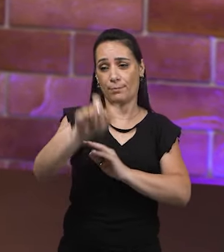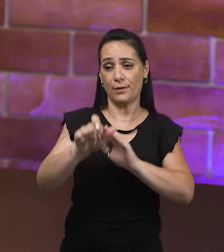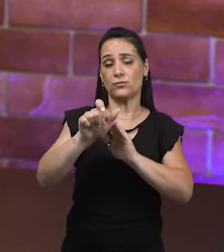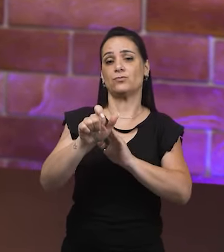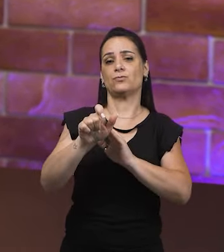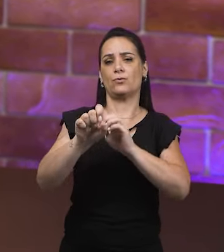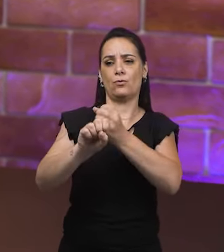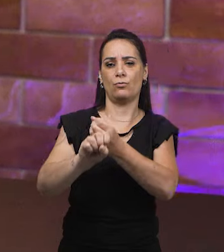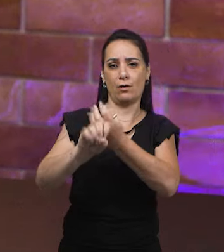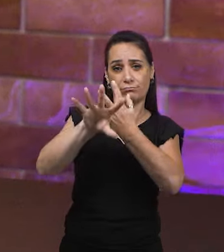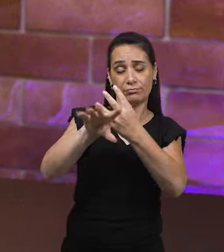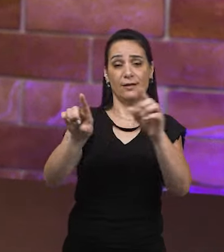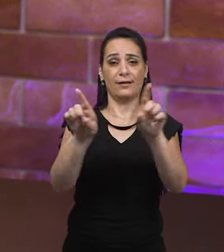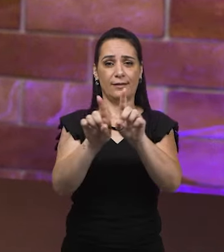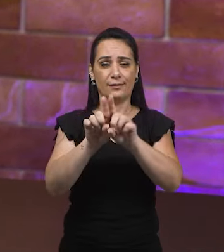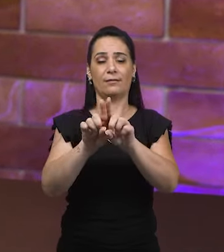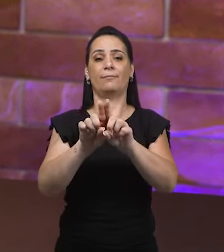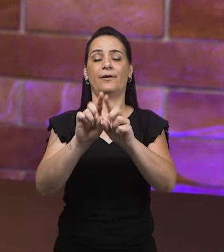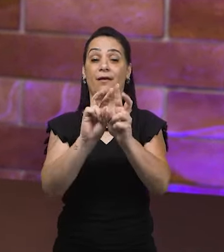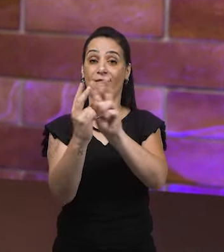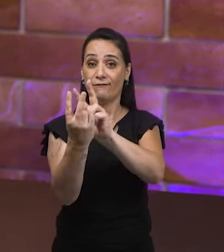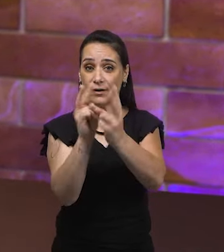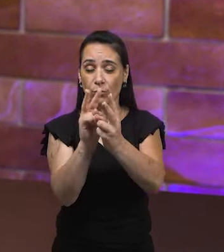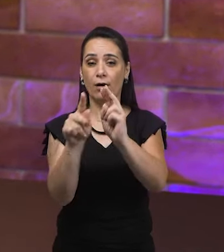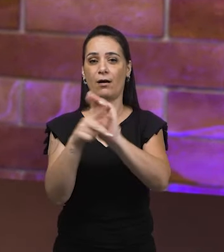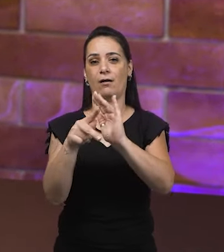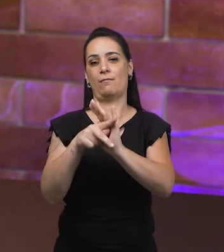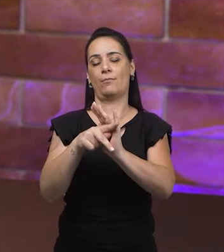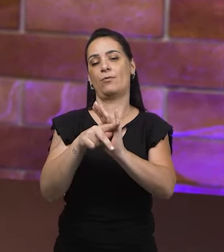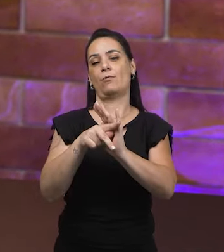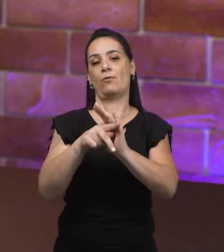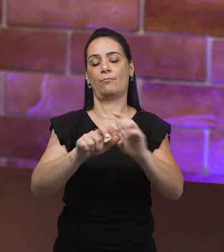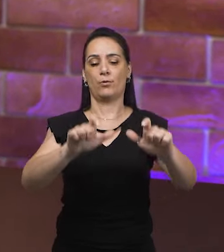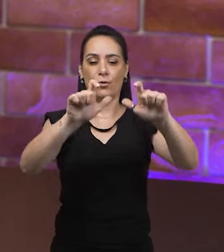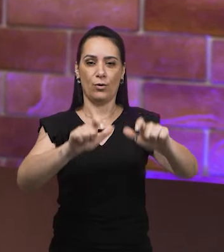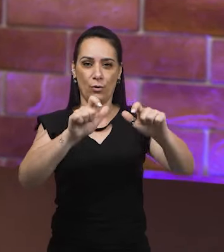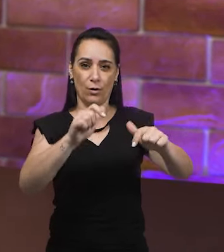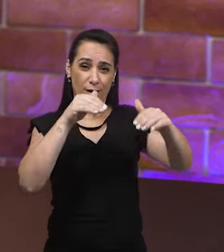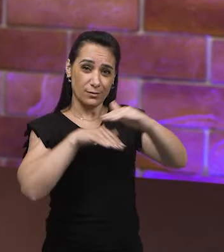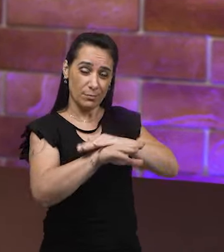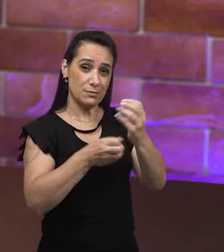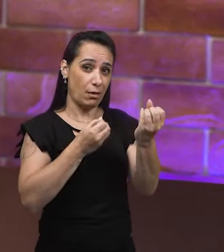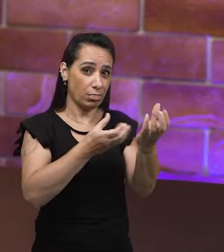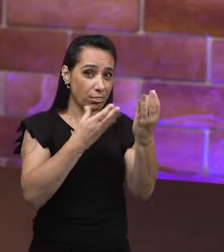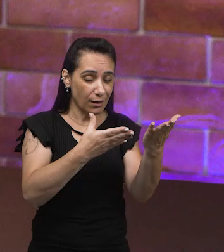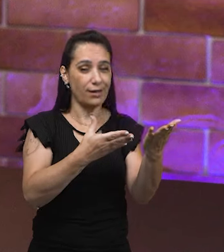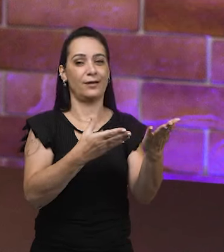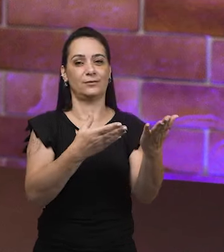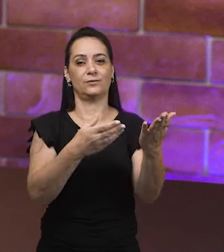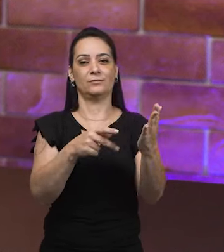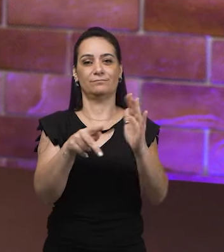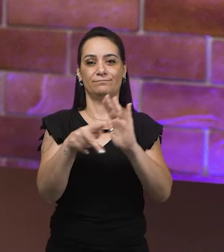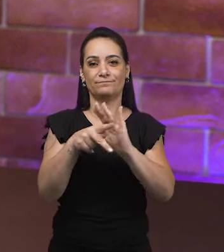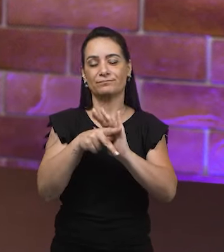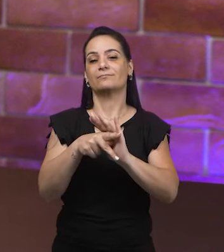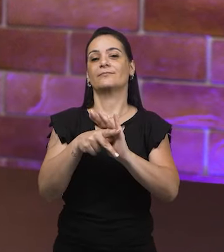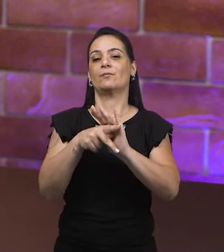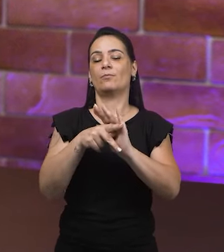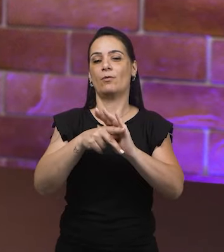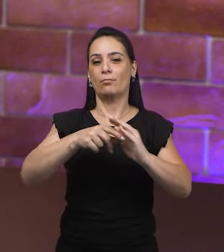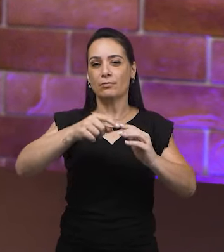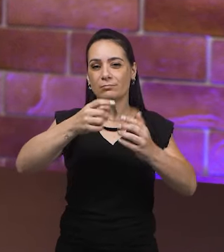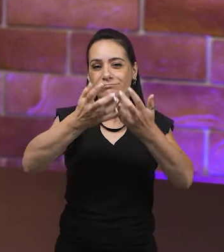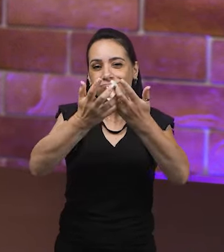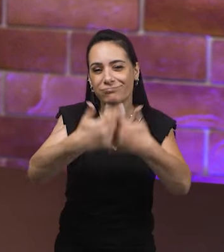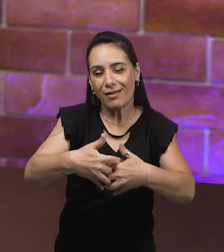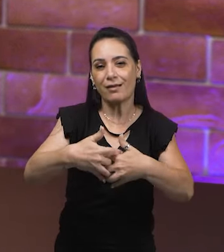para usuários remotos e appliances virtuais para o data center. Atuando diretamente no DNS, o BloxOne Threat